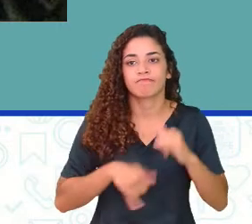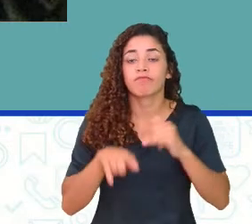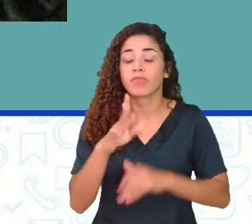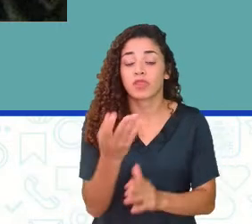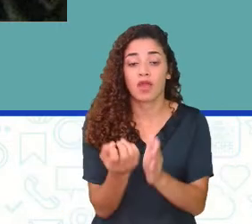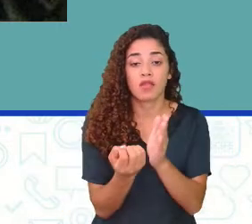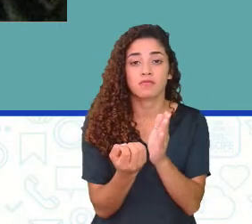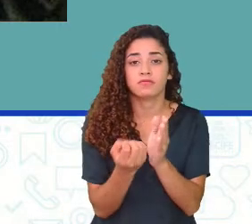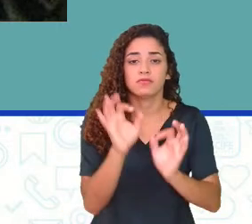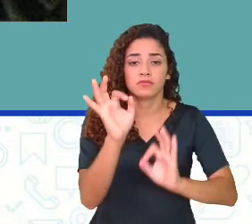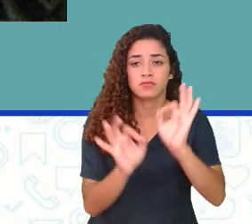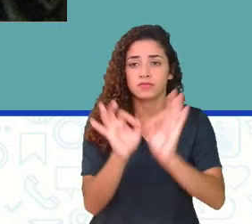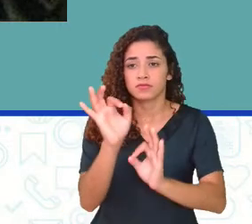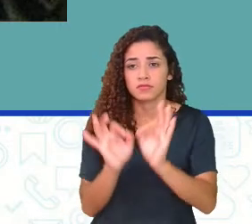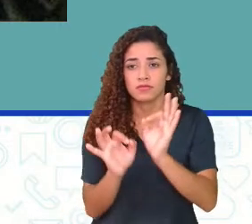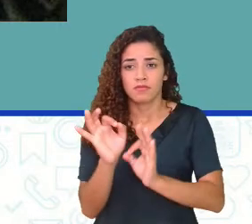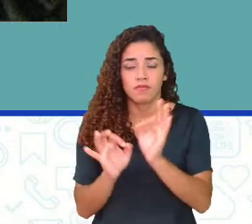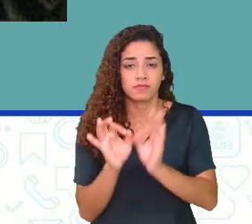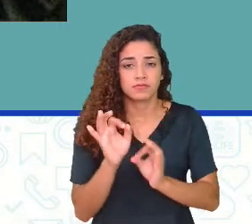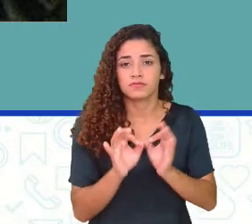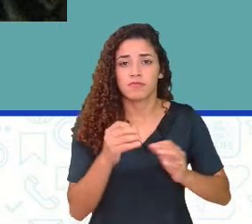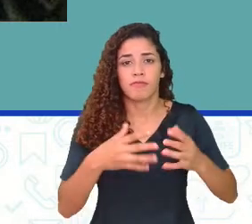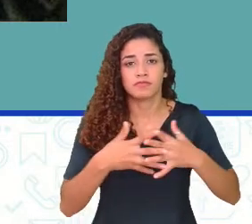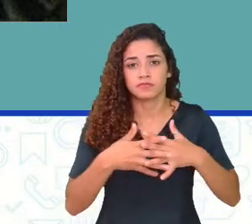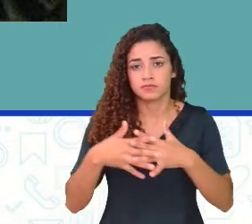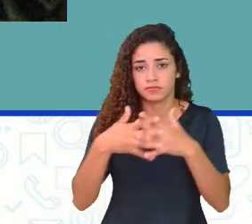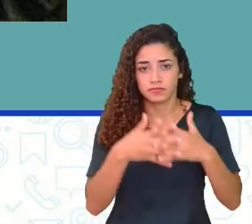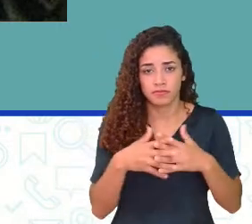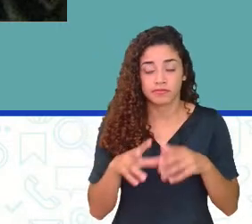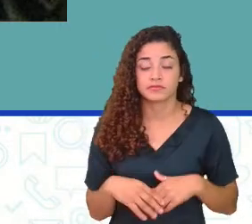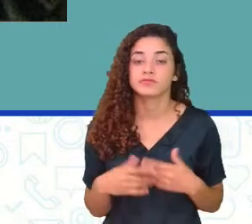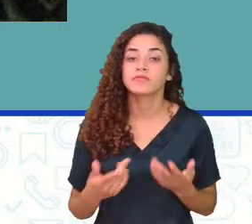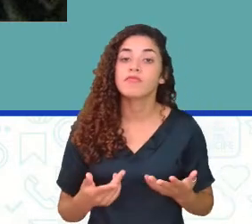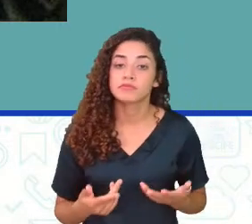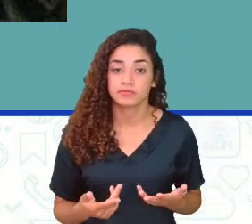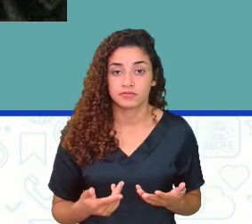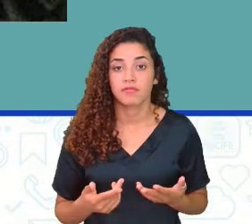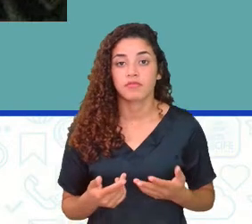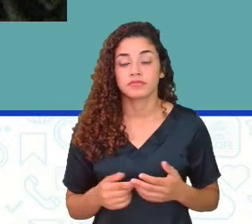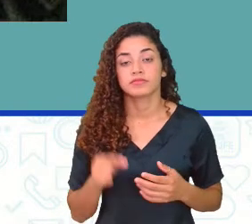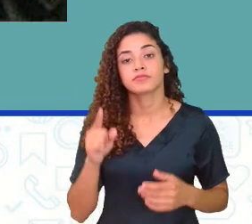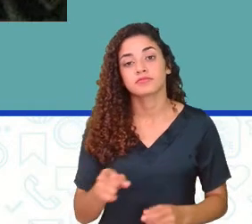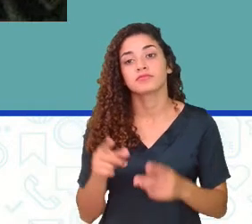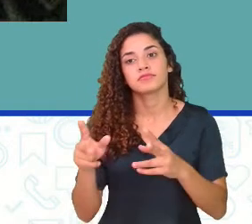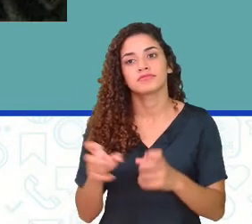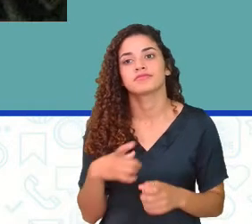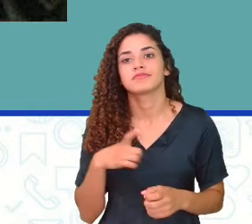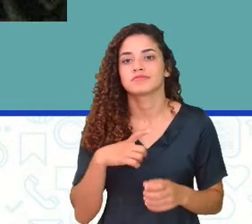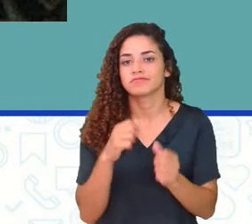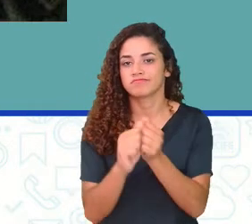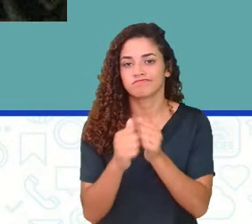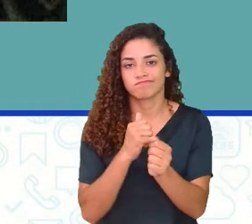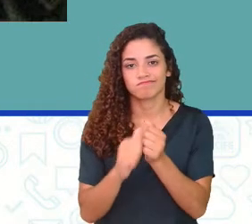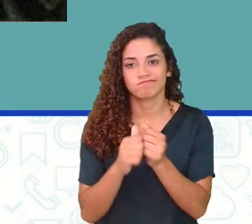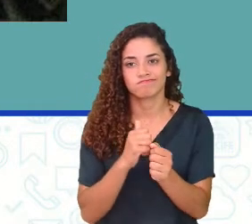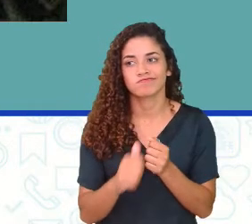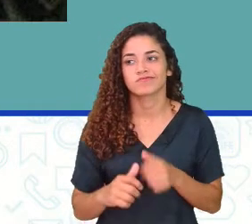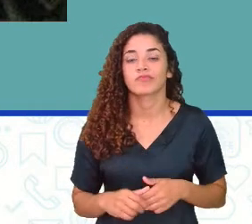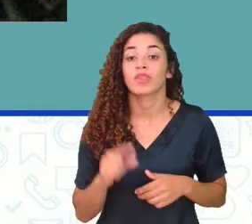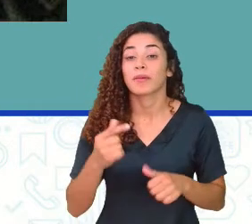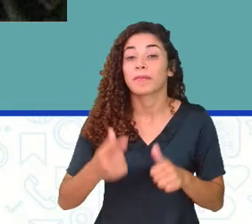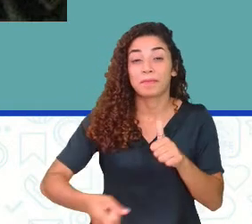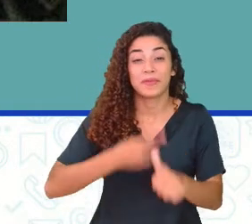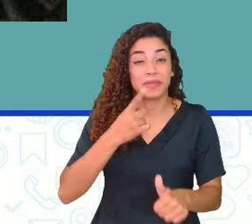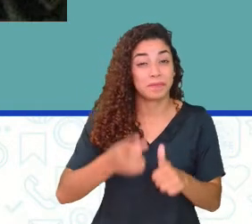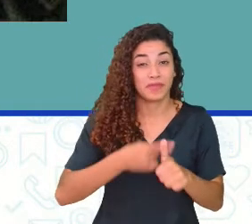mais ou menos na imagem de vocês, que ele viu que produzia aí esse atrito. Então, ele foi o primeiro,